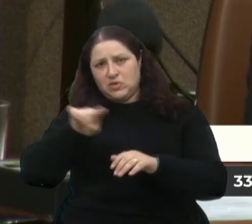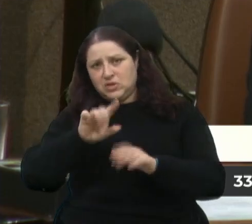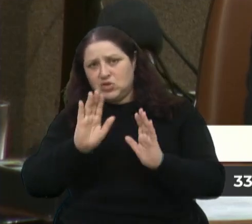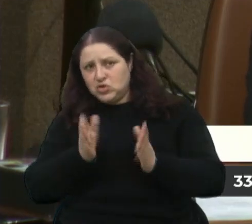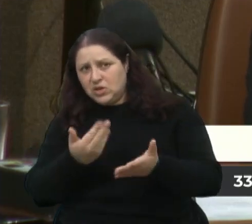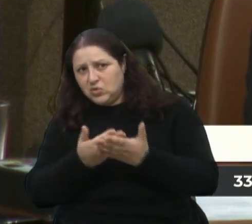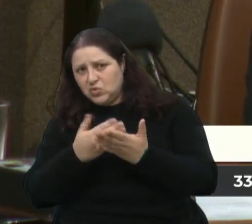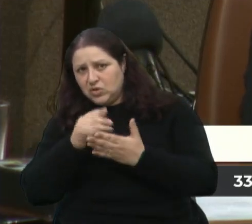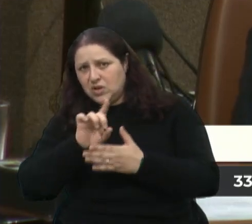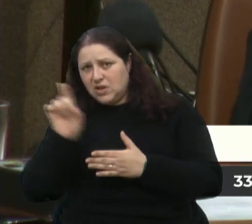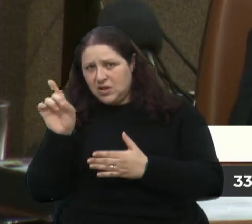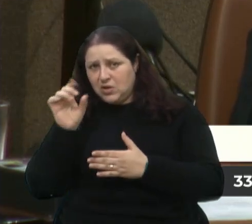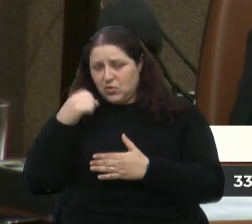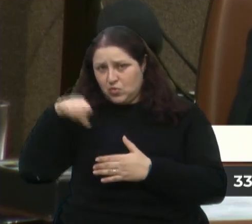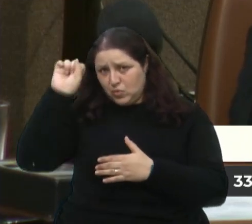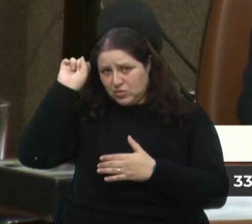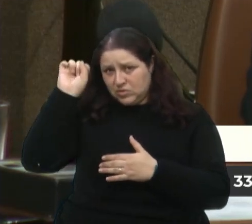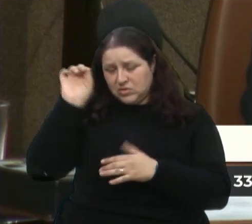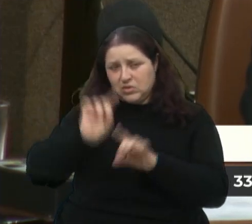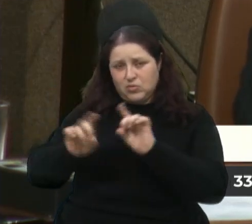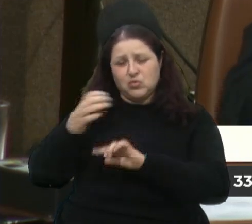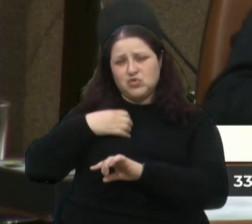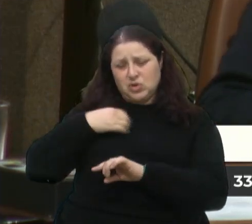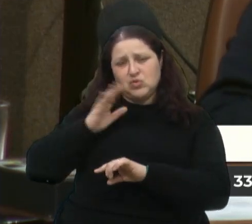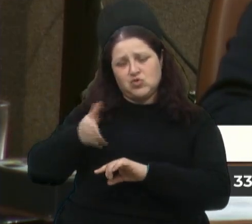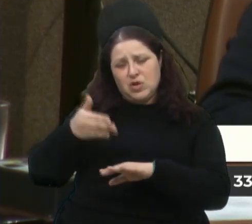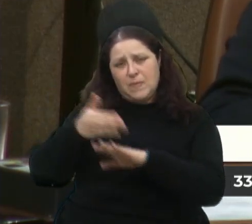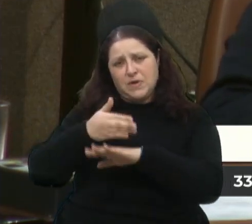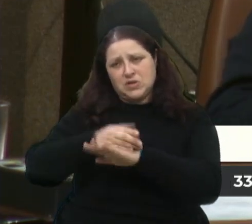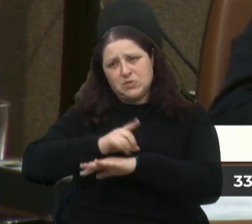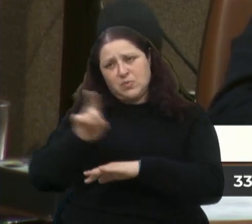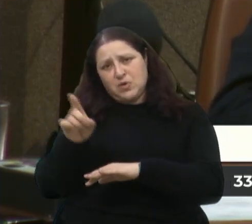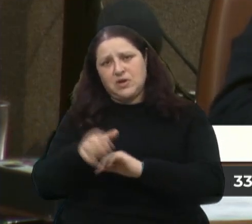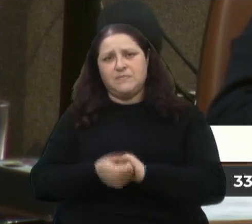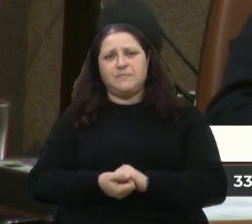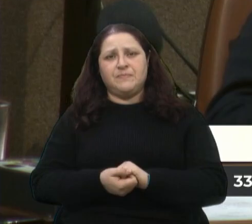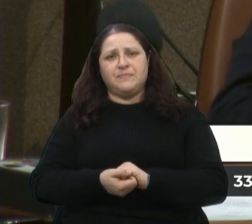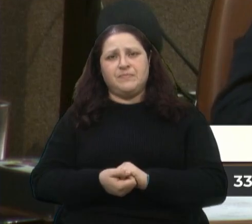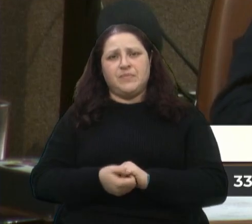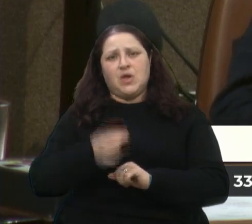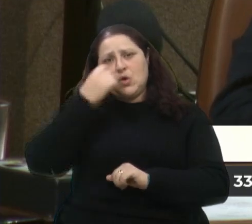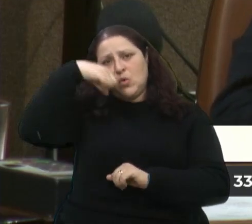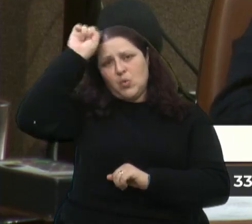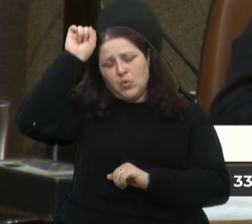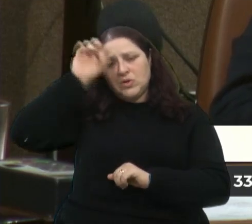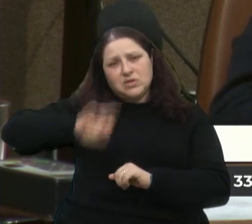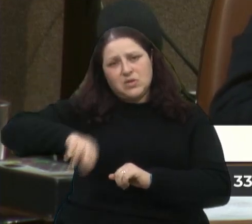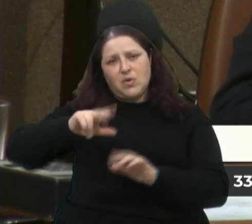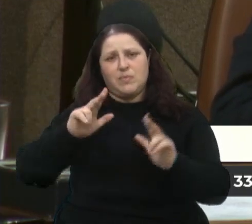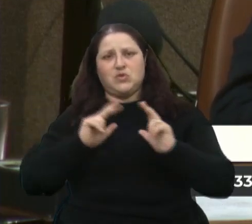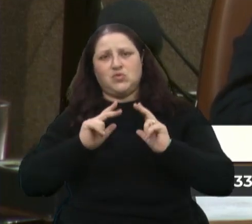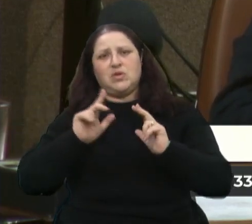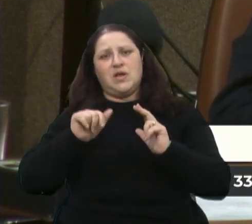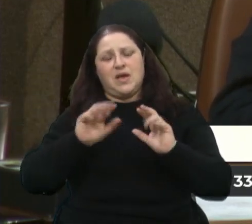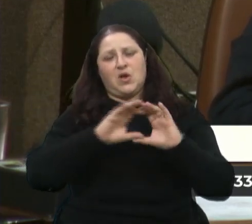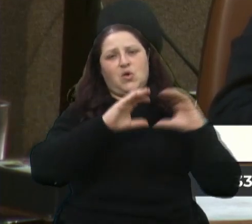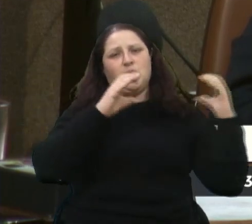UX? De uma forma ou de outra, alguém passou aqui. E a UX não é particular, ela é